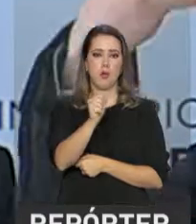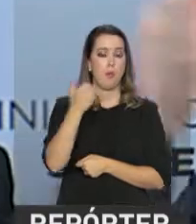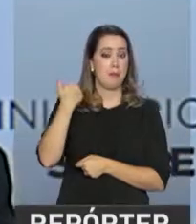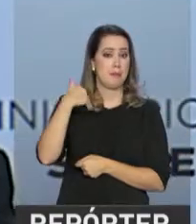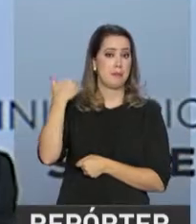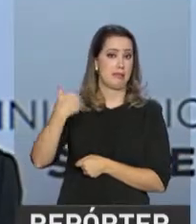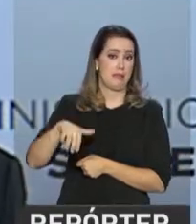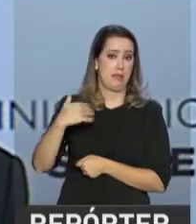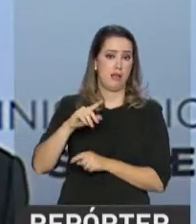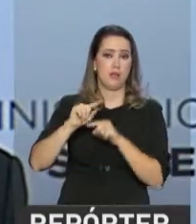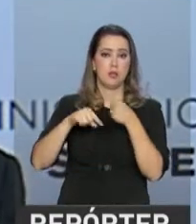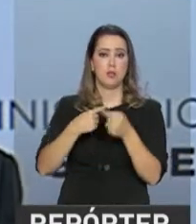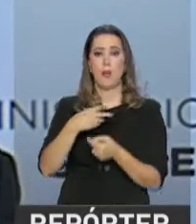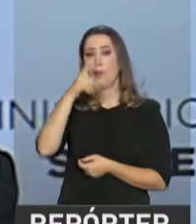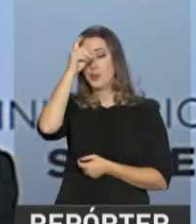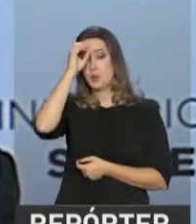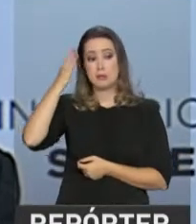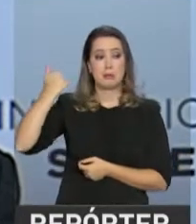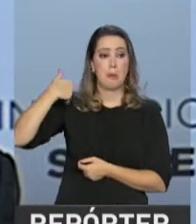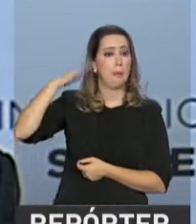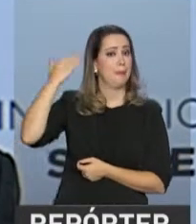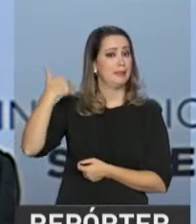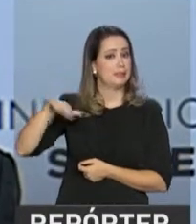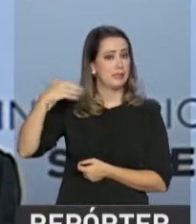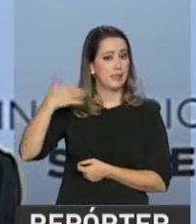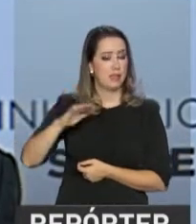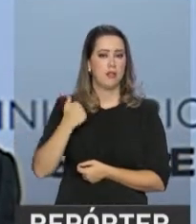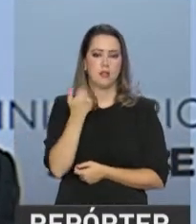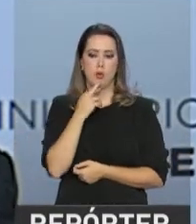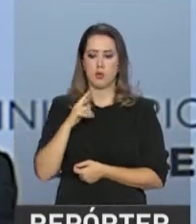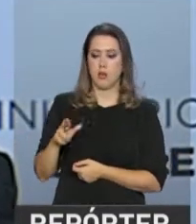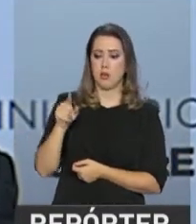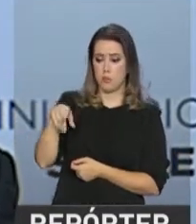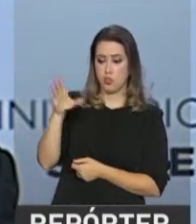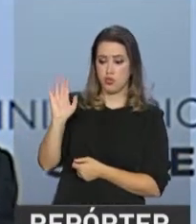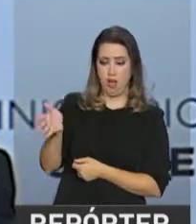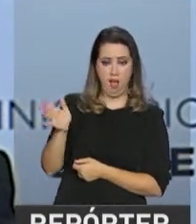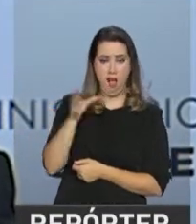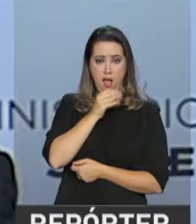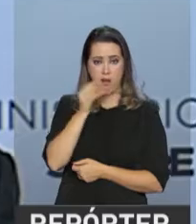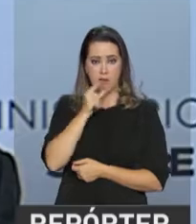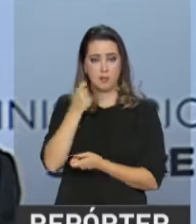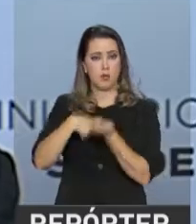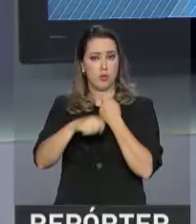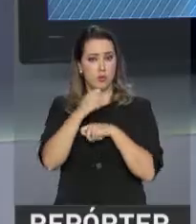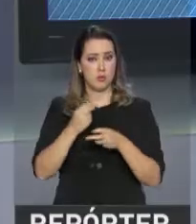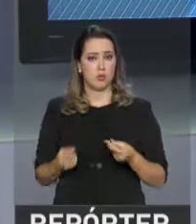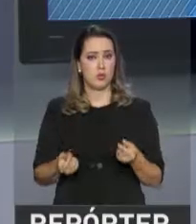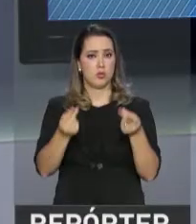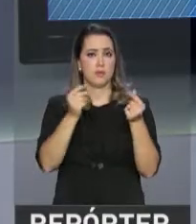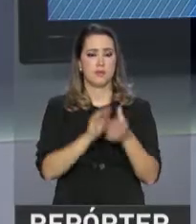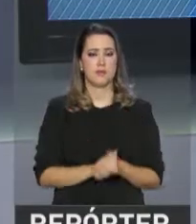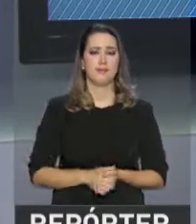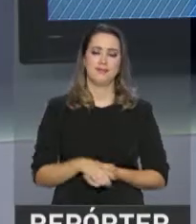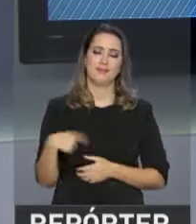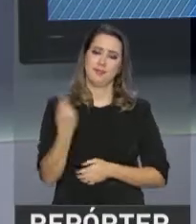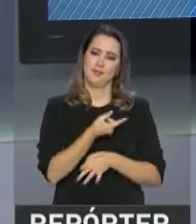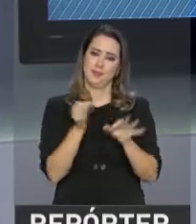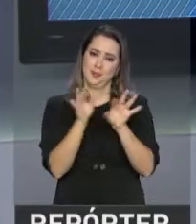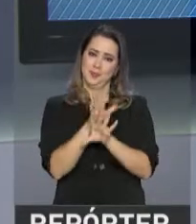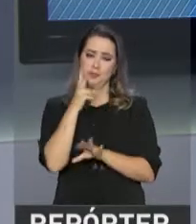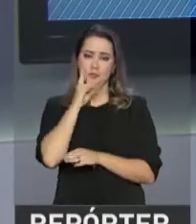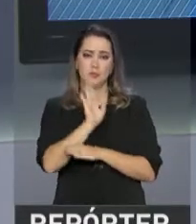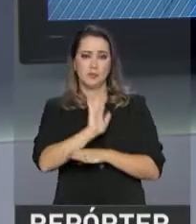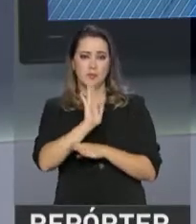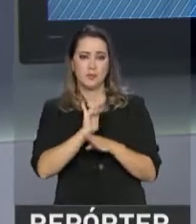caro então quanto se a gente resolve o problema de saúde dele na atenção básica nós estamos economizando recursos e nós ficamos por